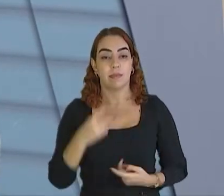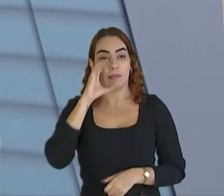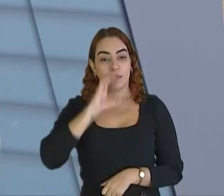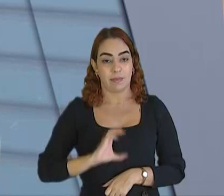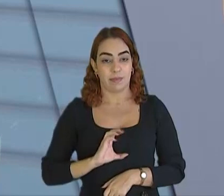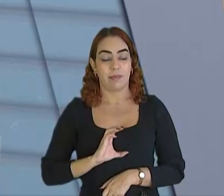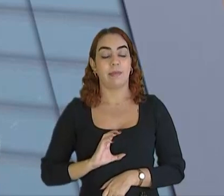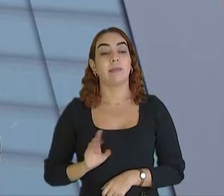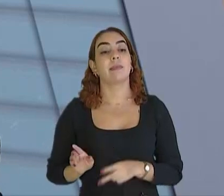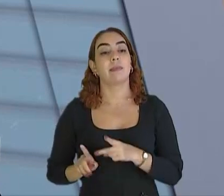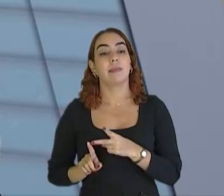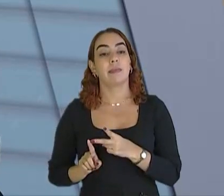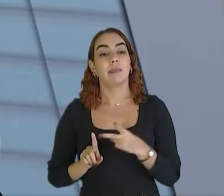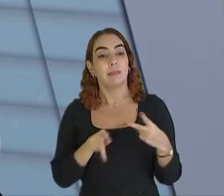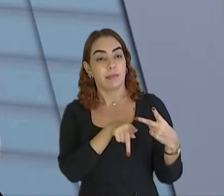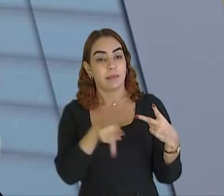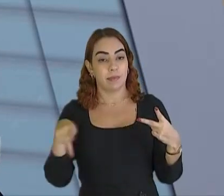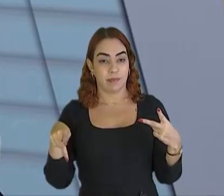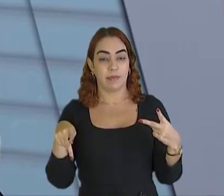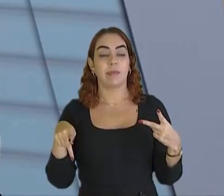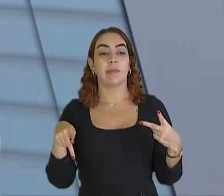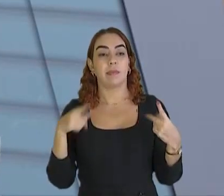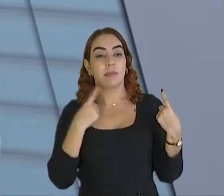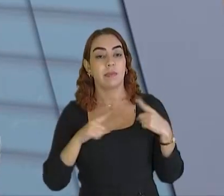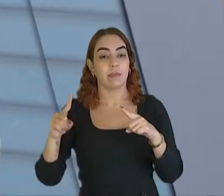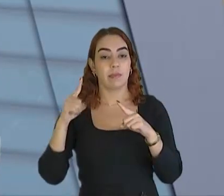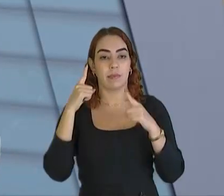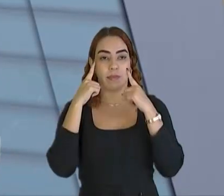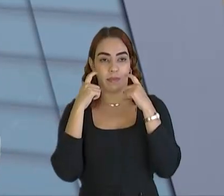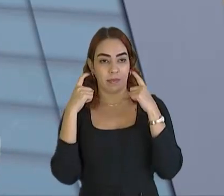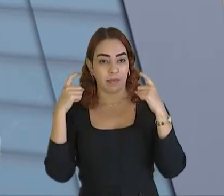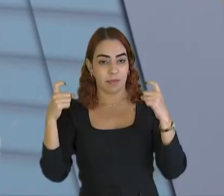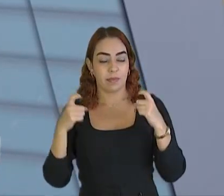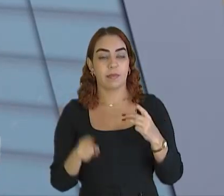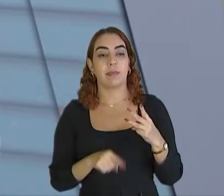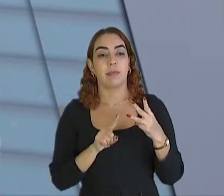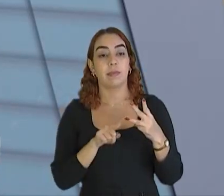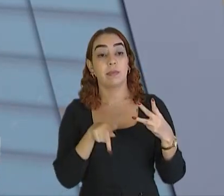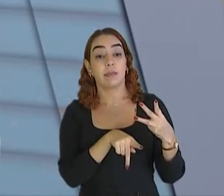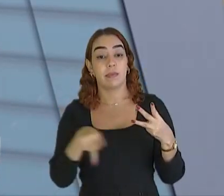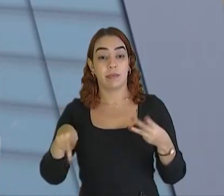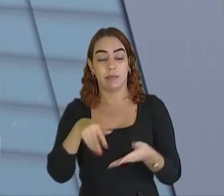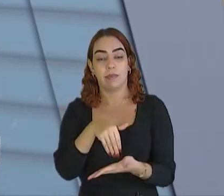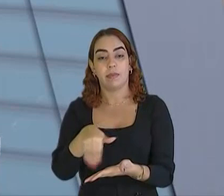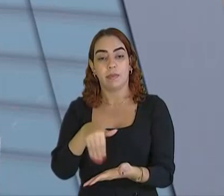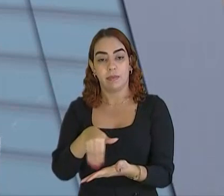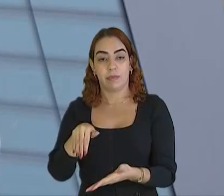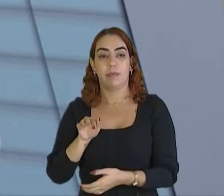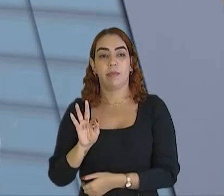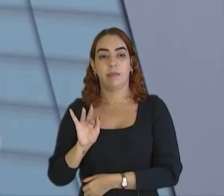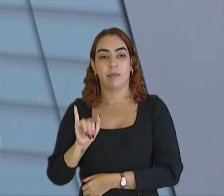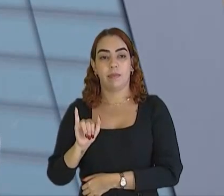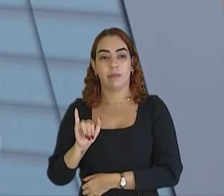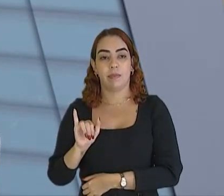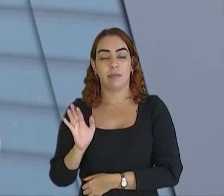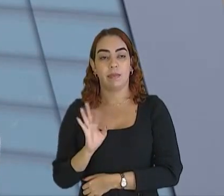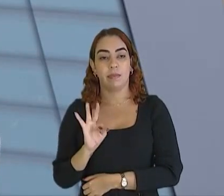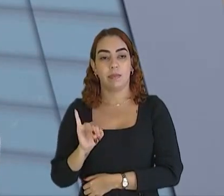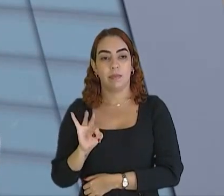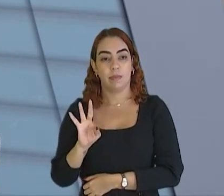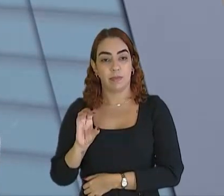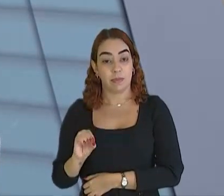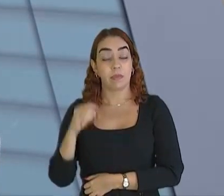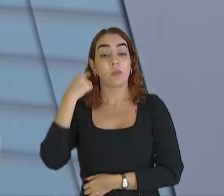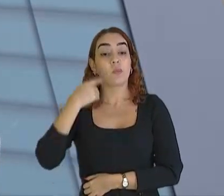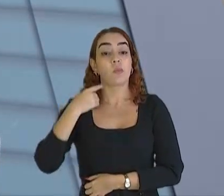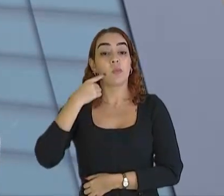presidente do Comitê de Prevenção e Combate à Violência e presidente do escritório Frei Tito de Alencar de Advocacia